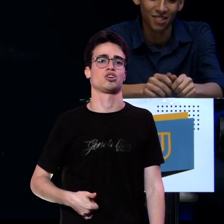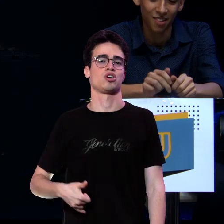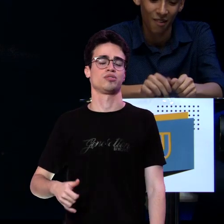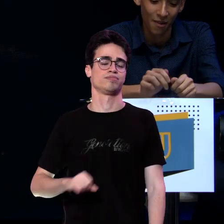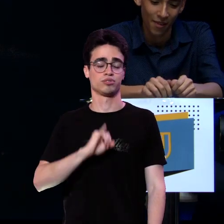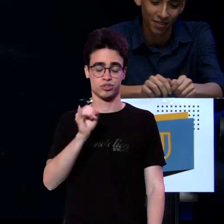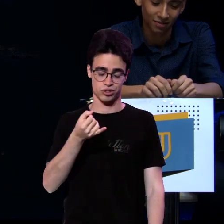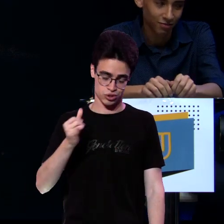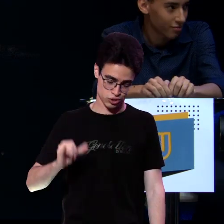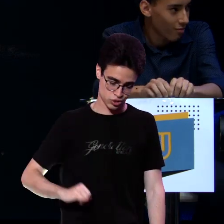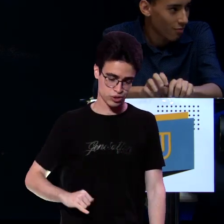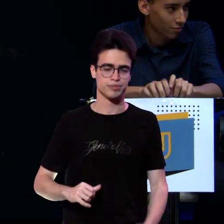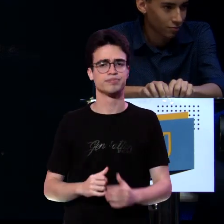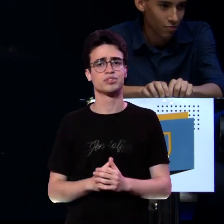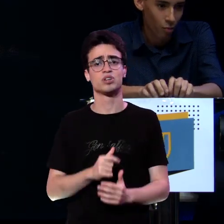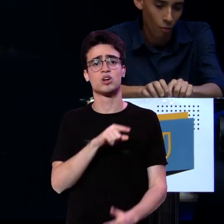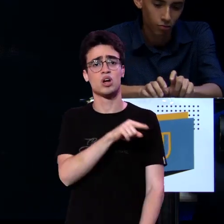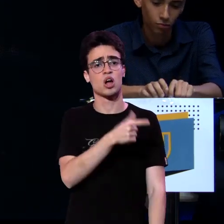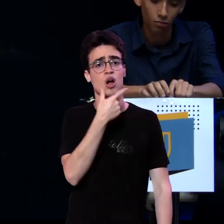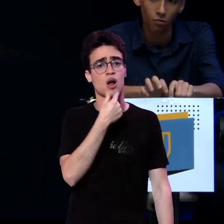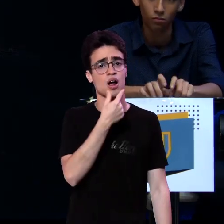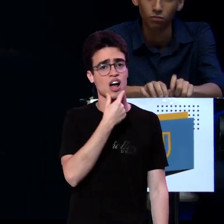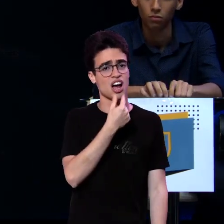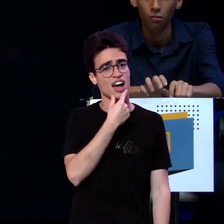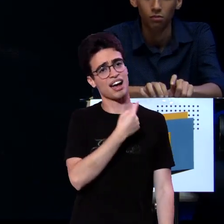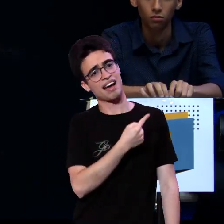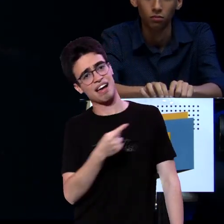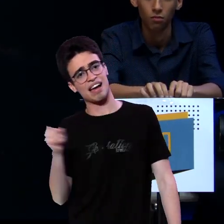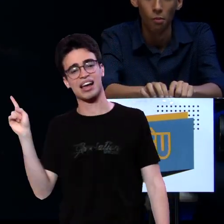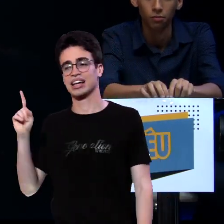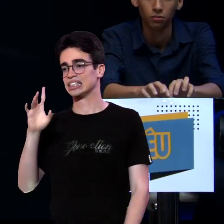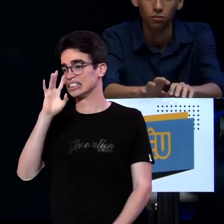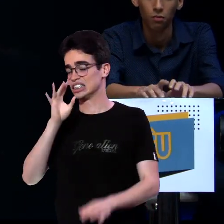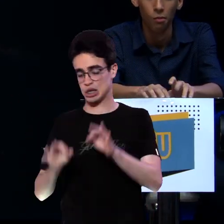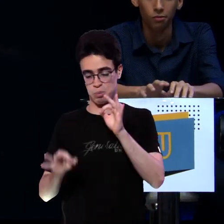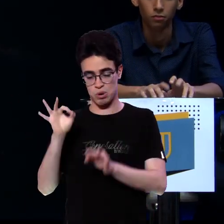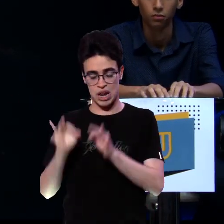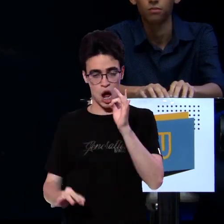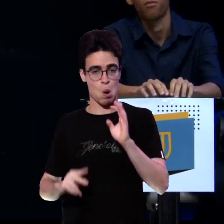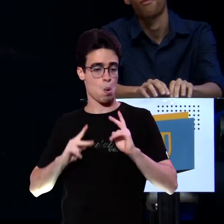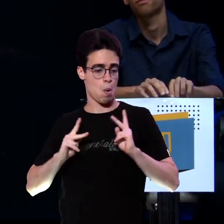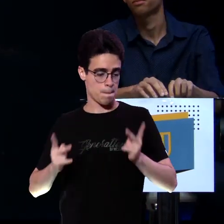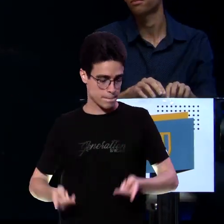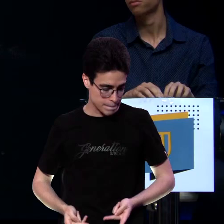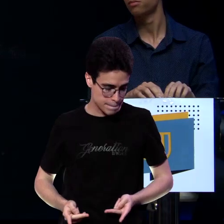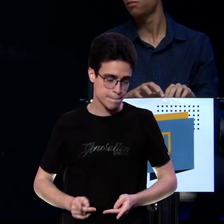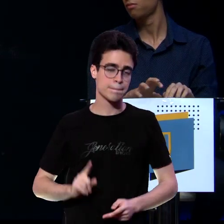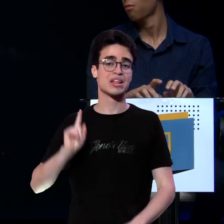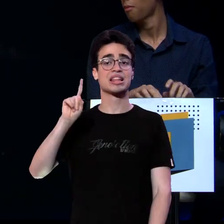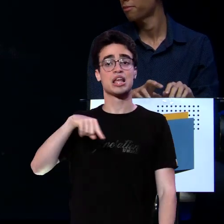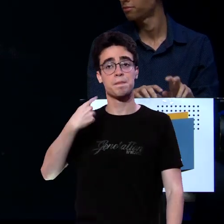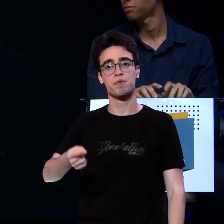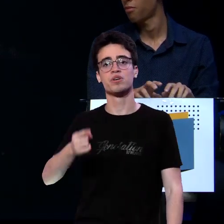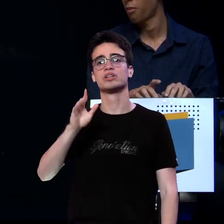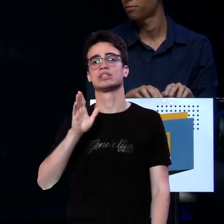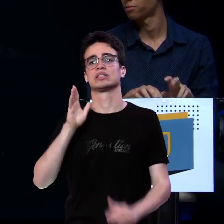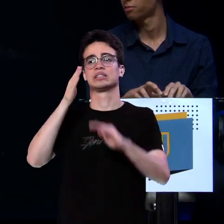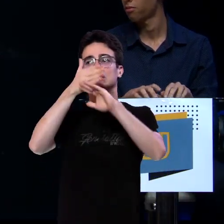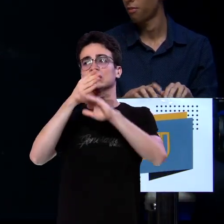Um homem que foi levado para o tribunal dos homens e depois para o tribunal de Deus.